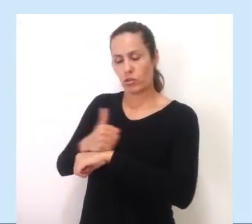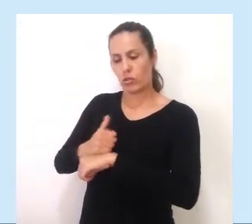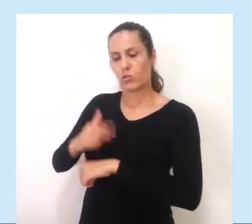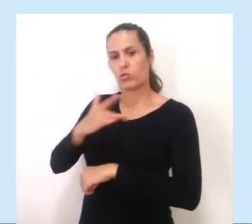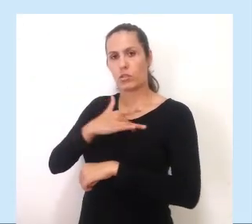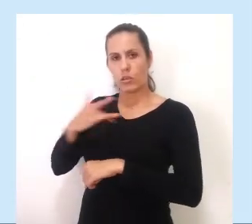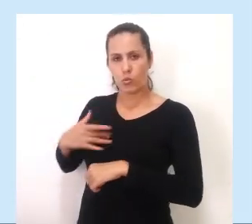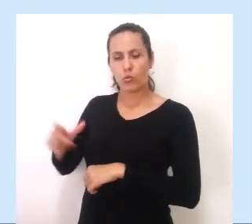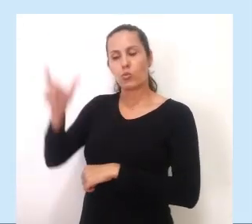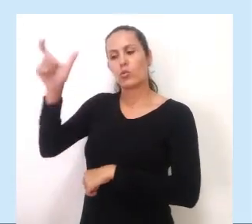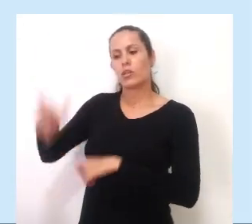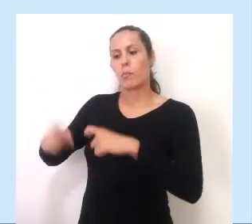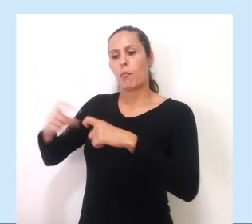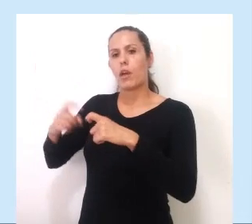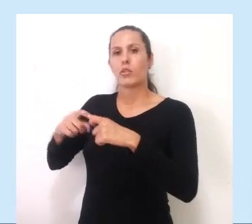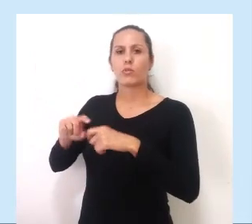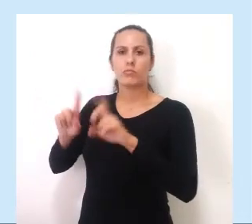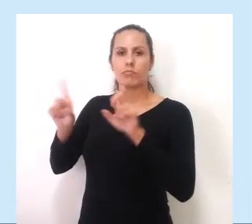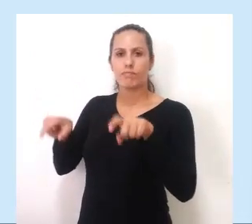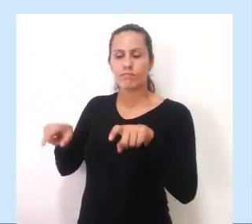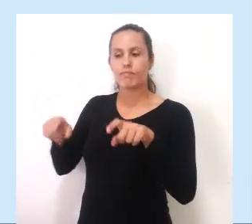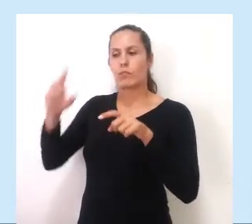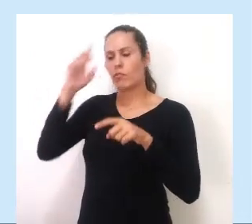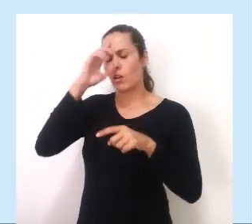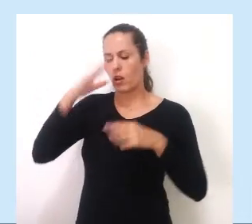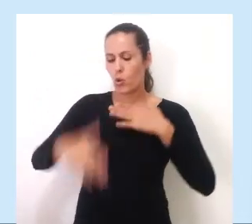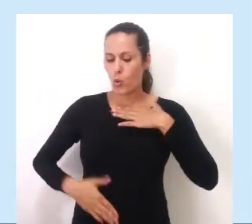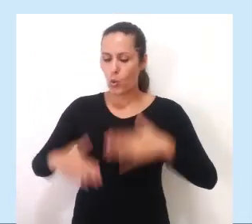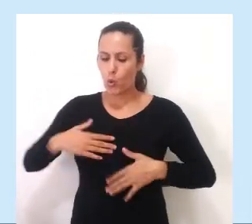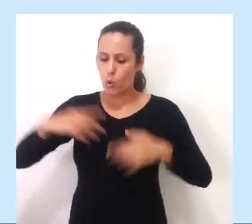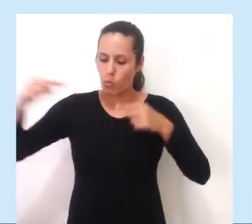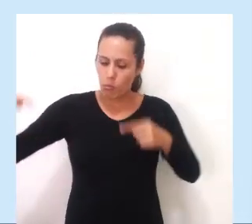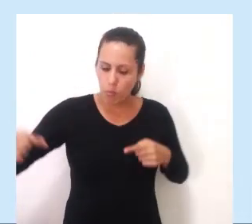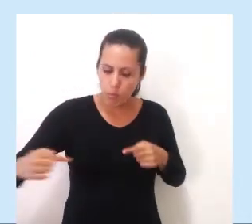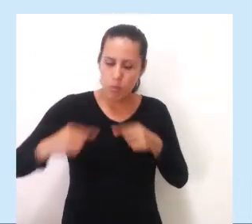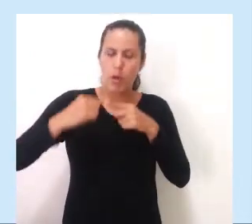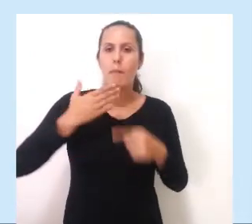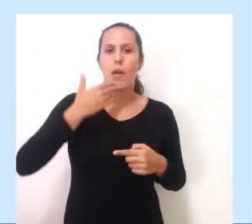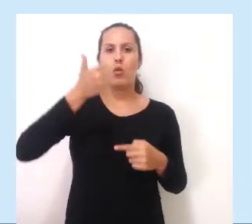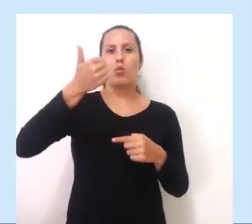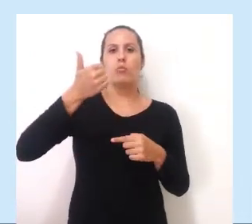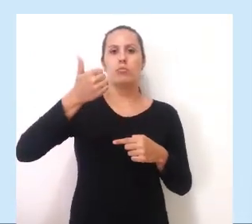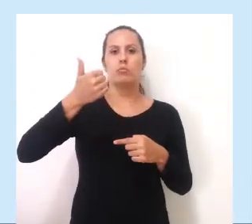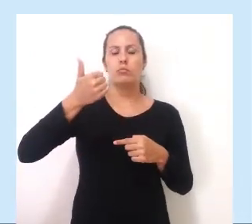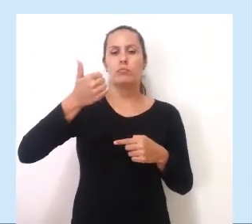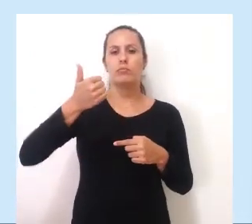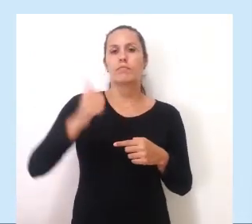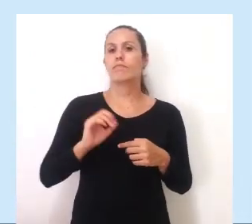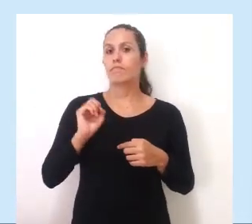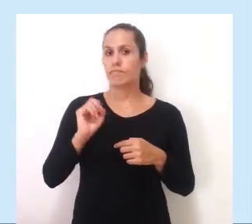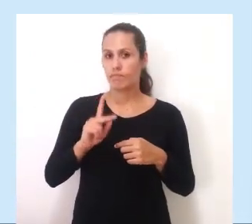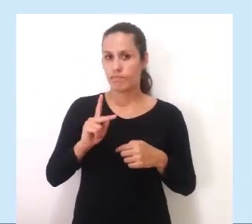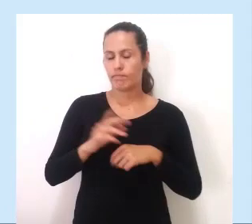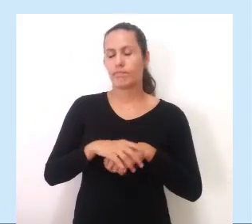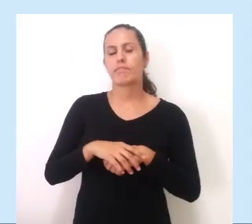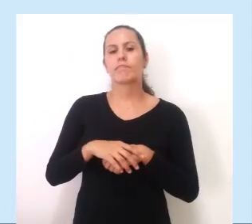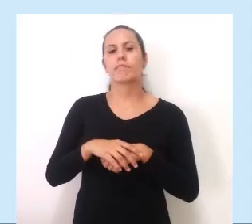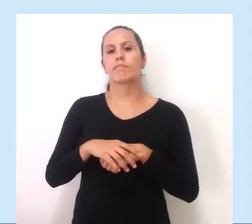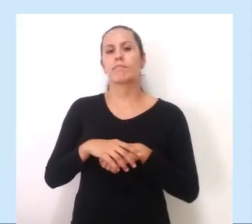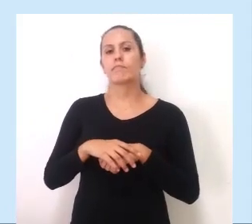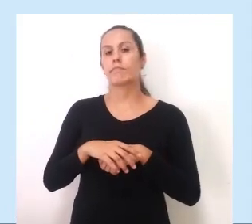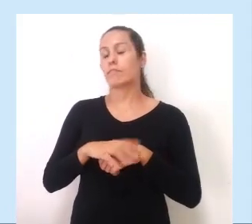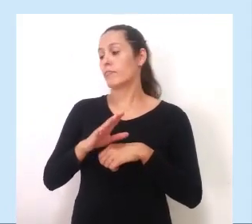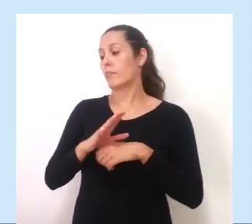qual é o DIU mais adaptado para o seu corpo, certo? E aí a gente